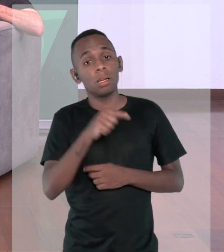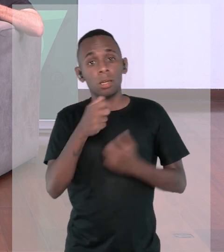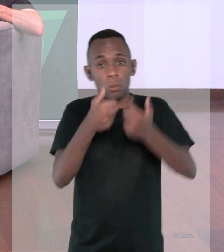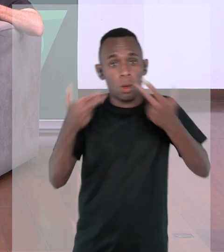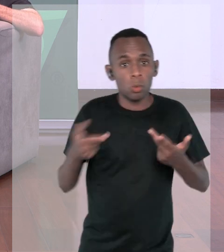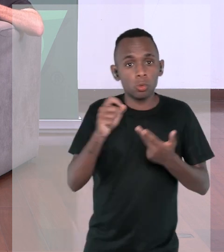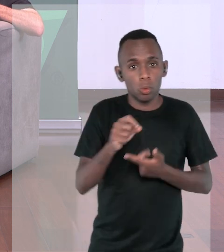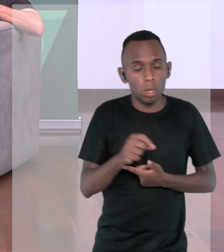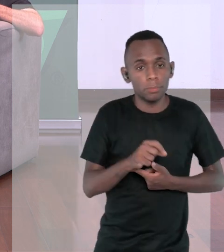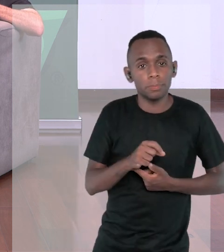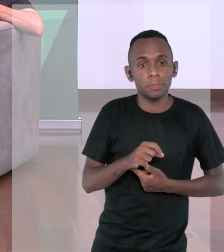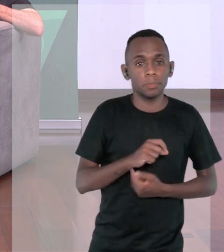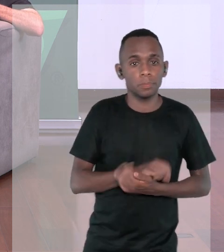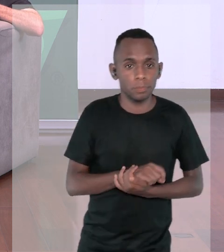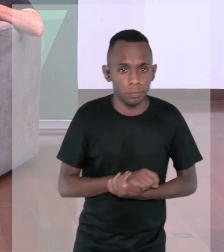gente, de